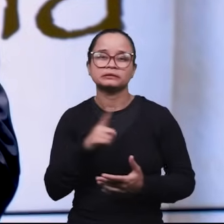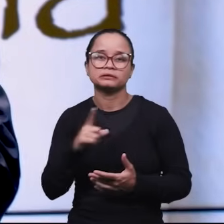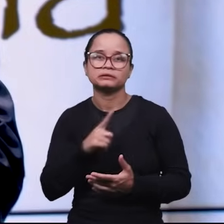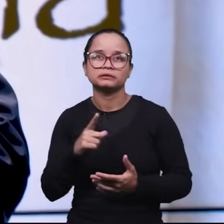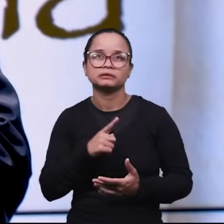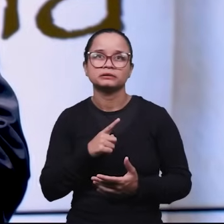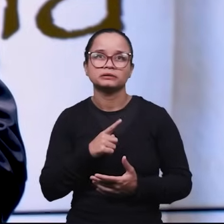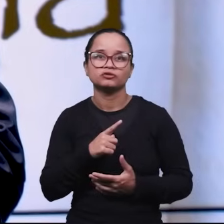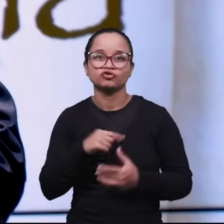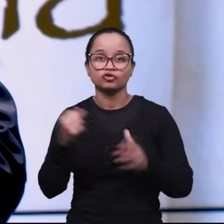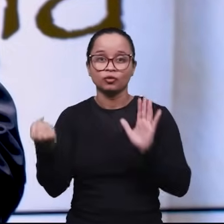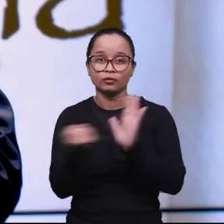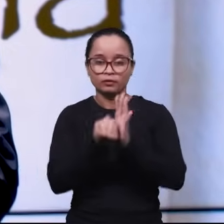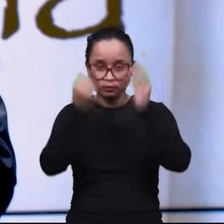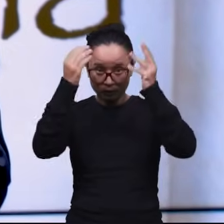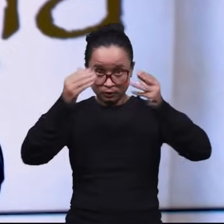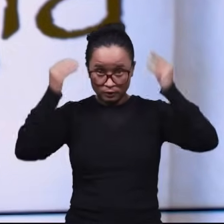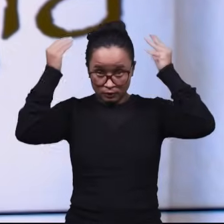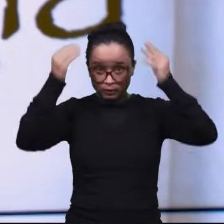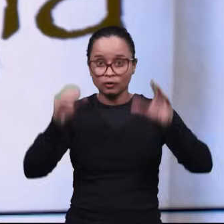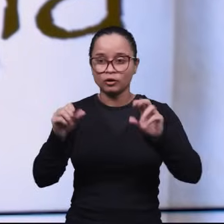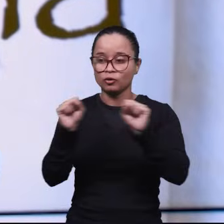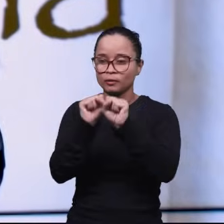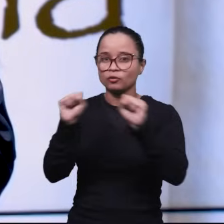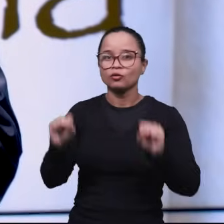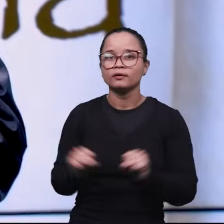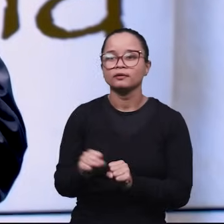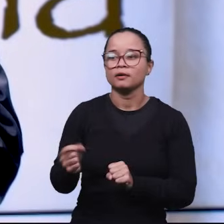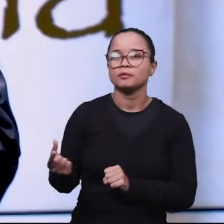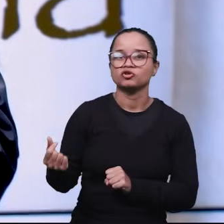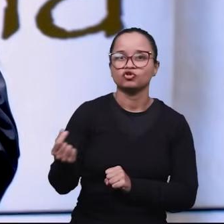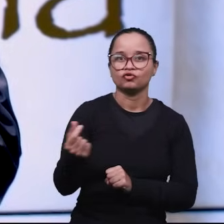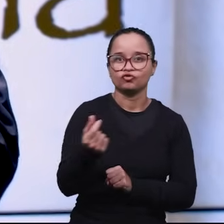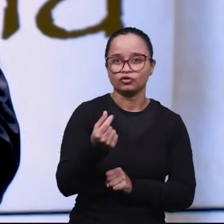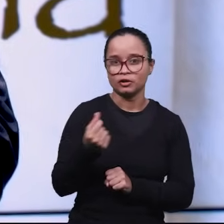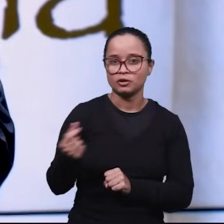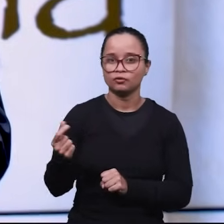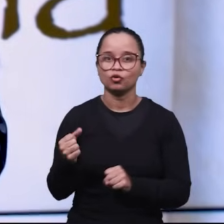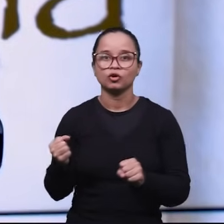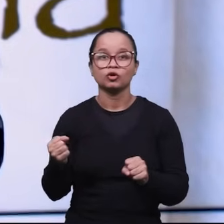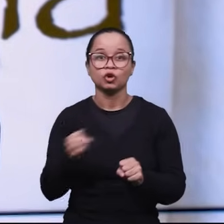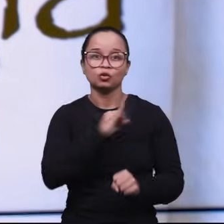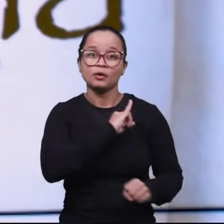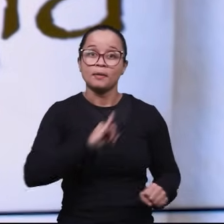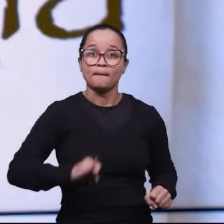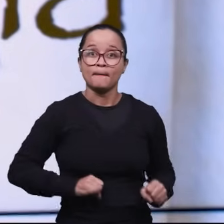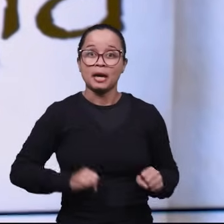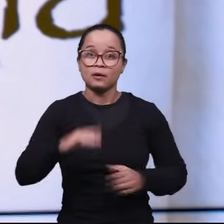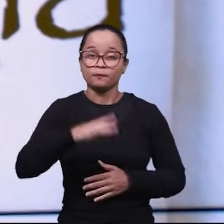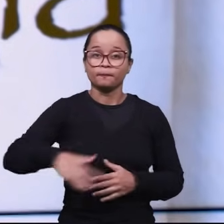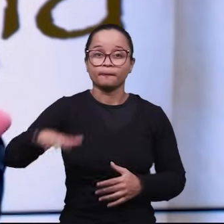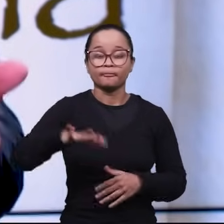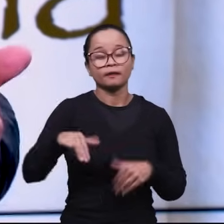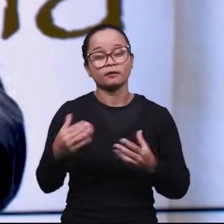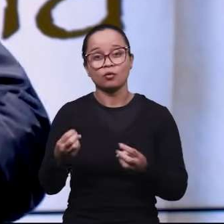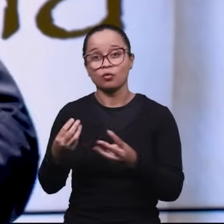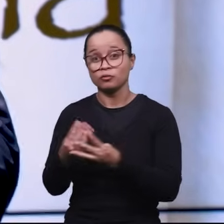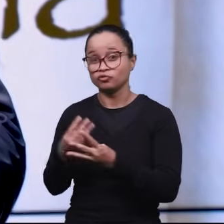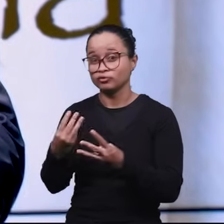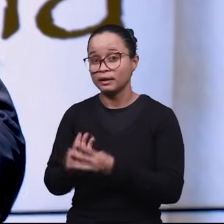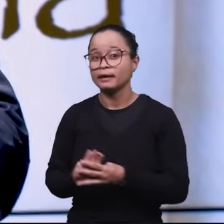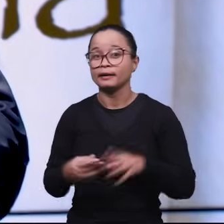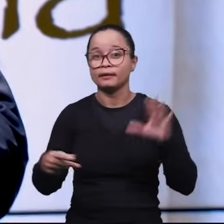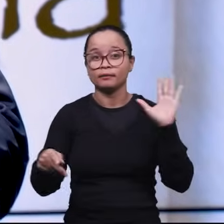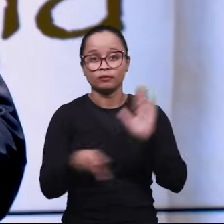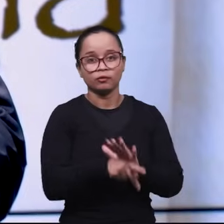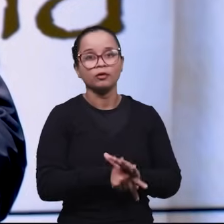Dario impôs seu sistema monetário em todo o império, e como a Judéia pertencia ao